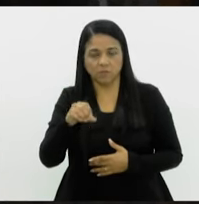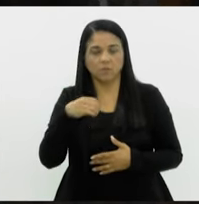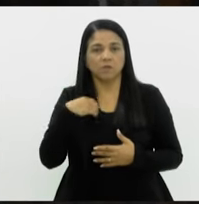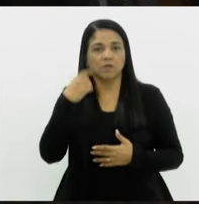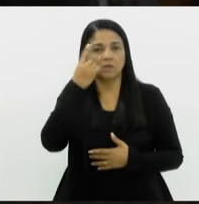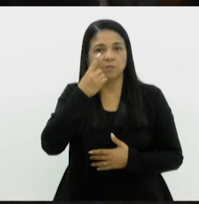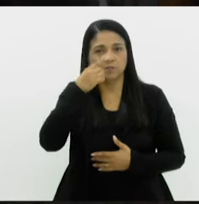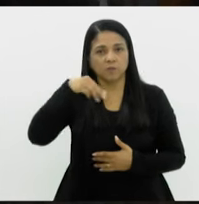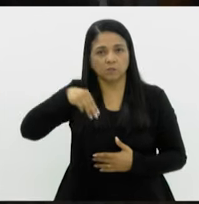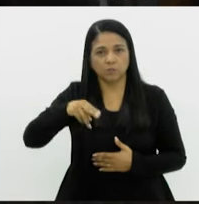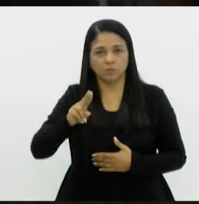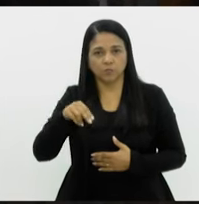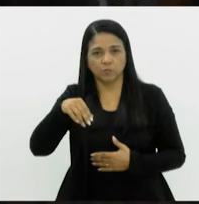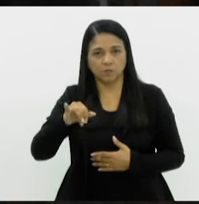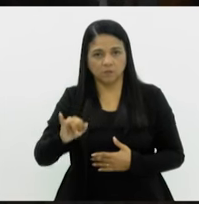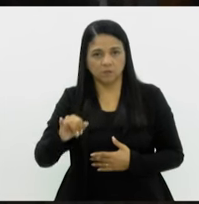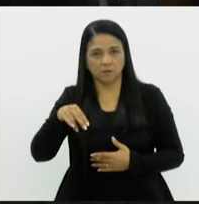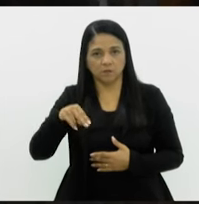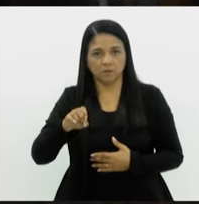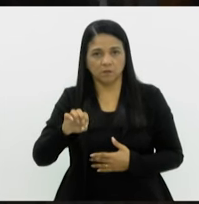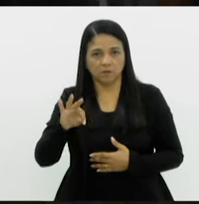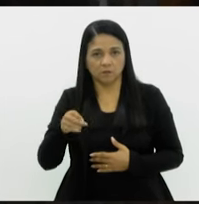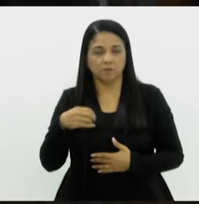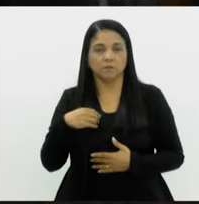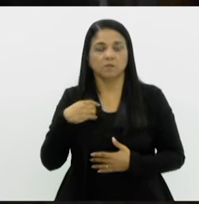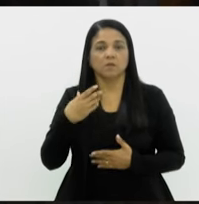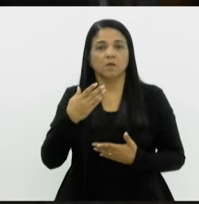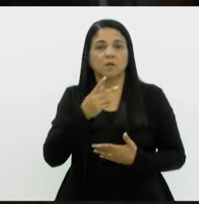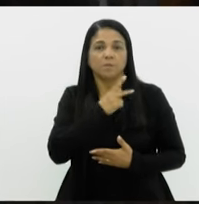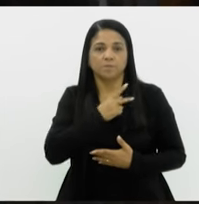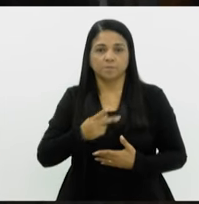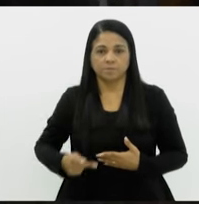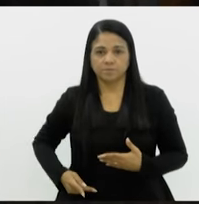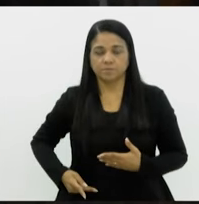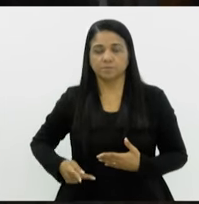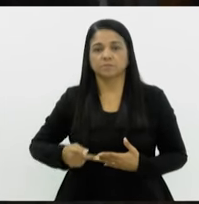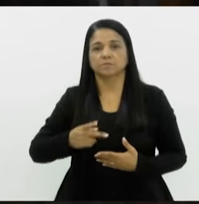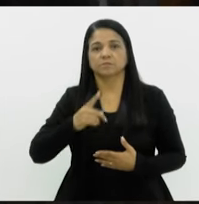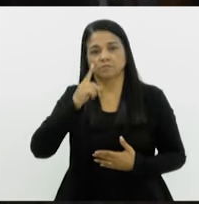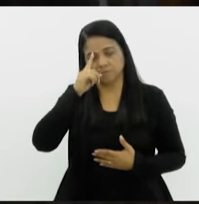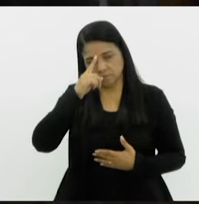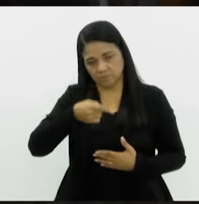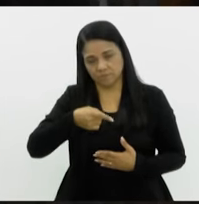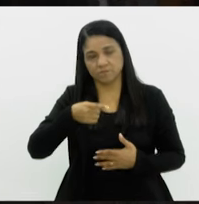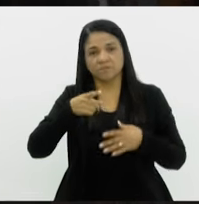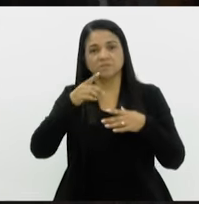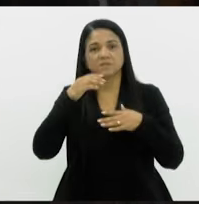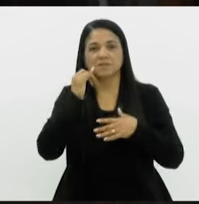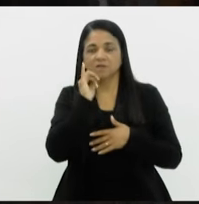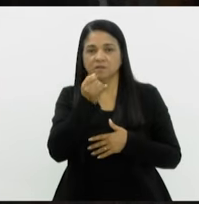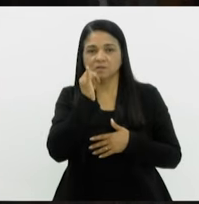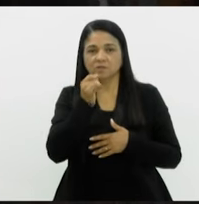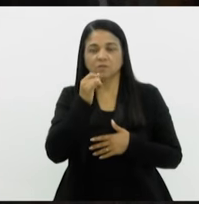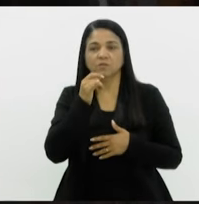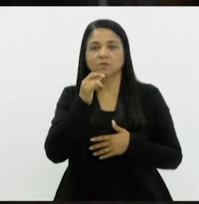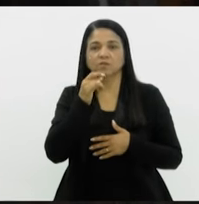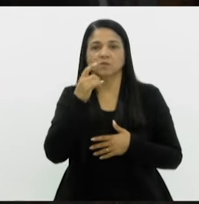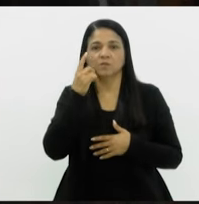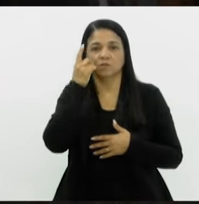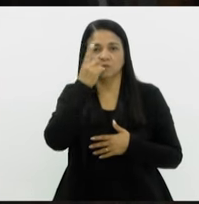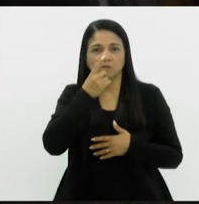Deputado Munir Neto. A presidência designa a relatoria especial,